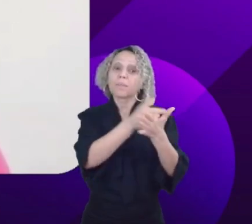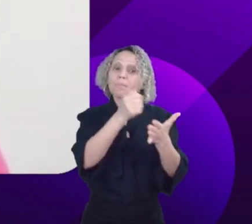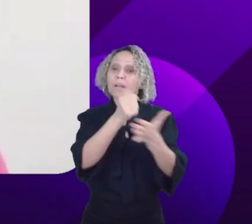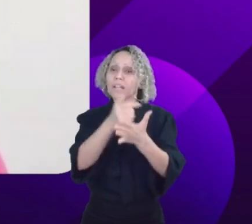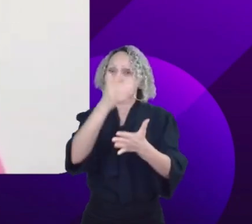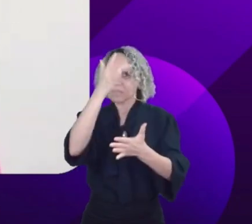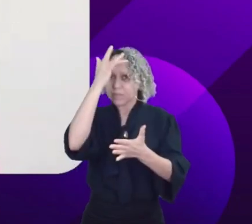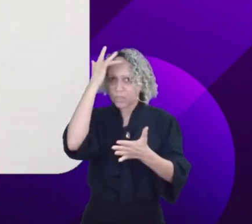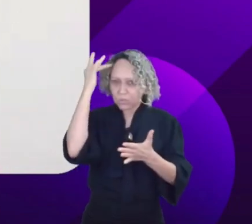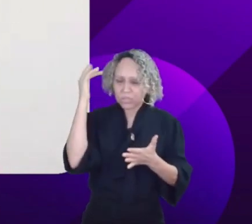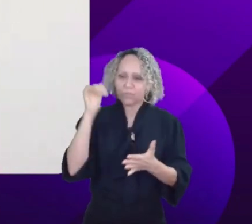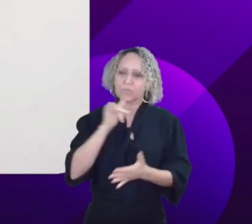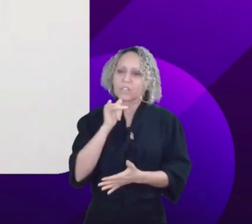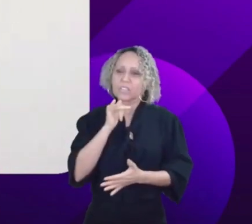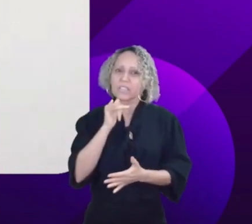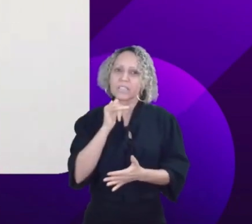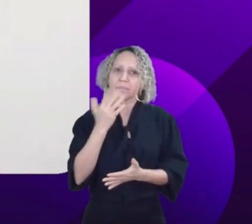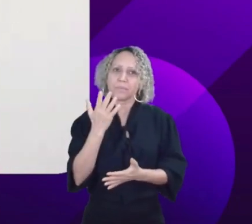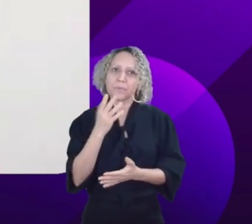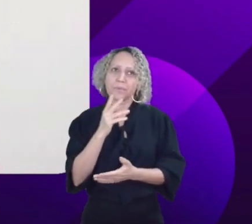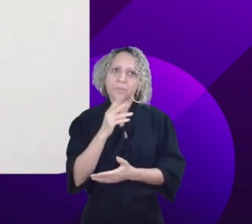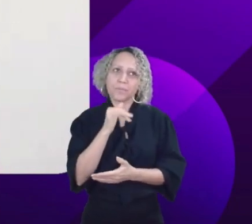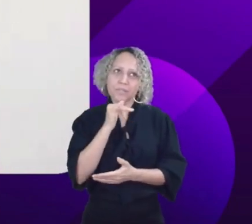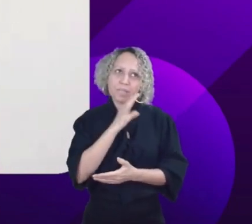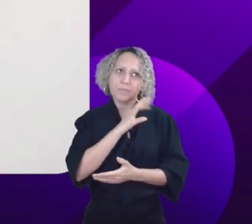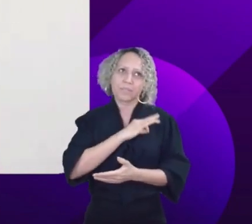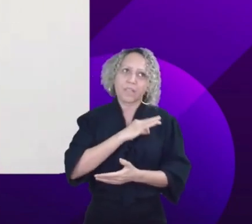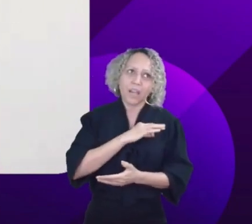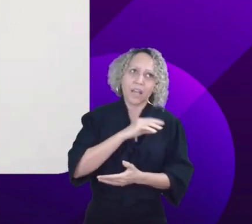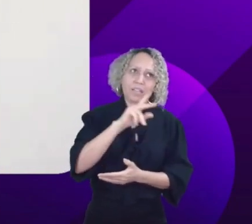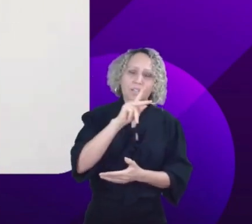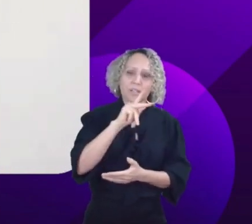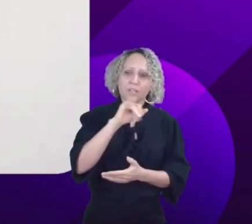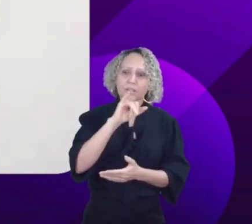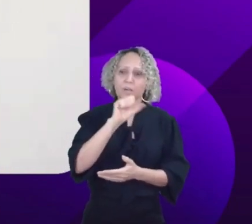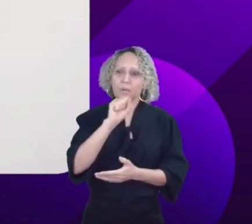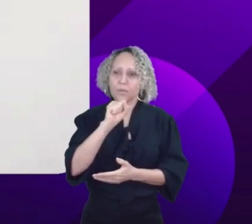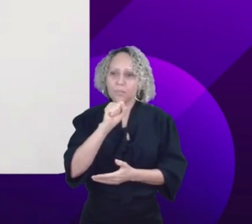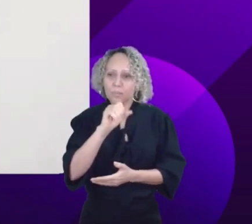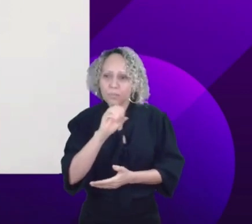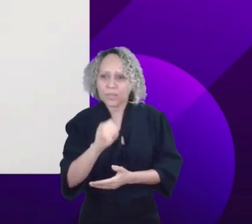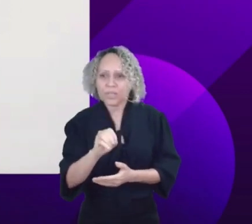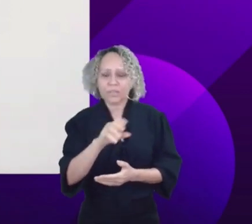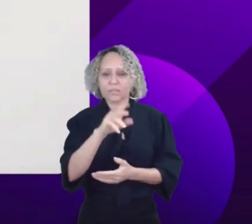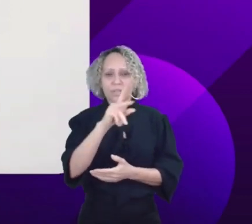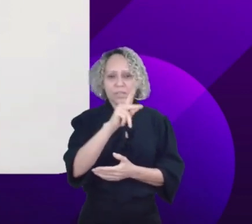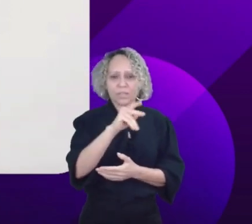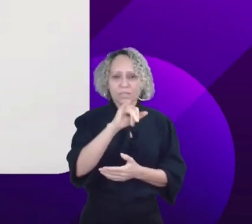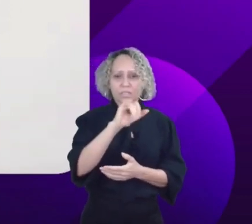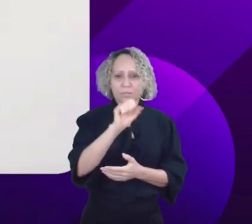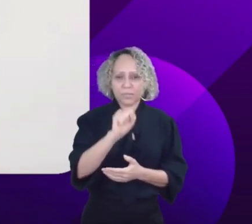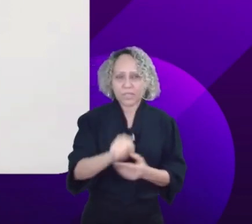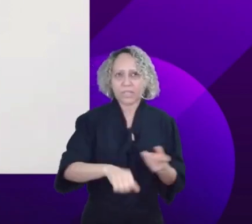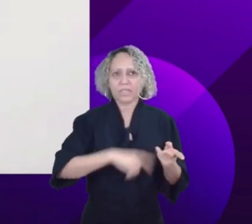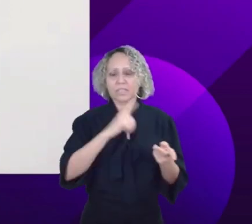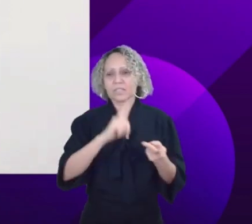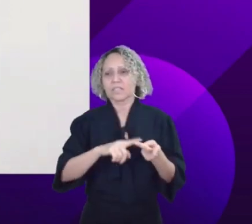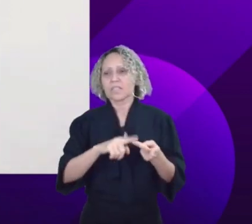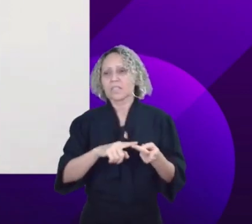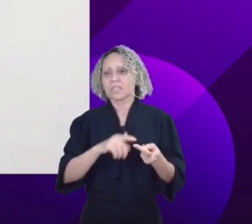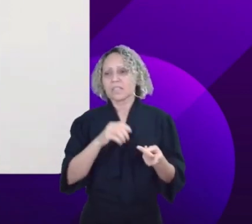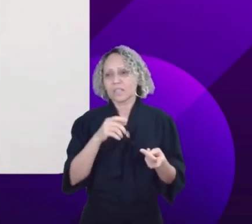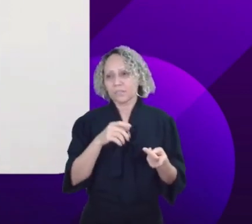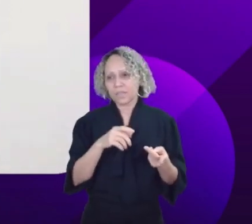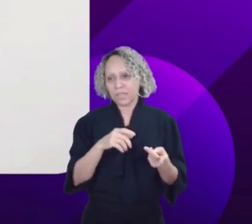Também para os municípios houve o pagamento de uma parcela extra do Fundo de Participação dos Municípios, que aí